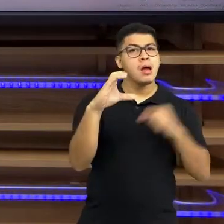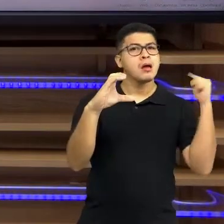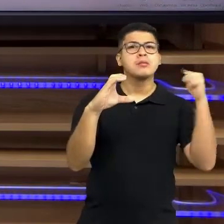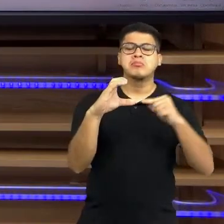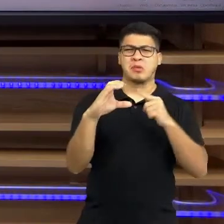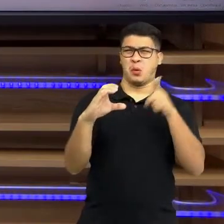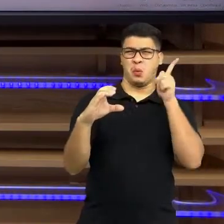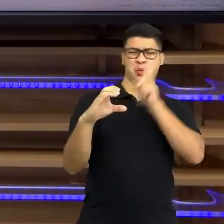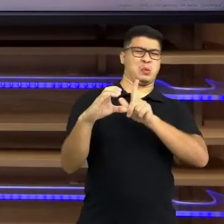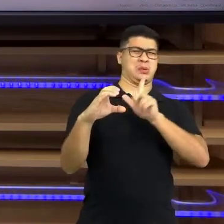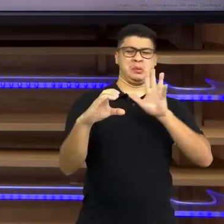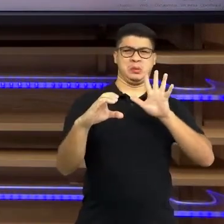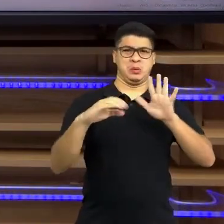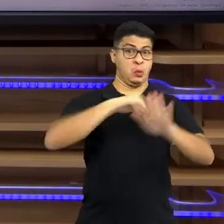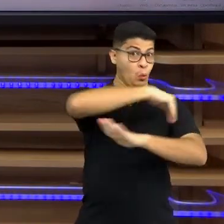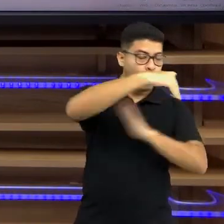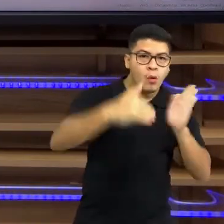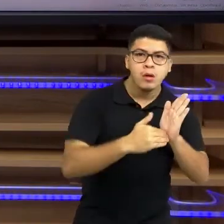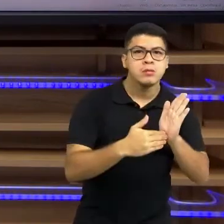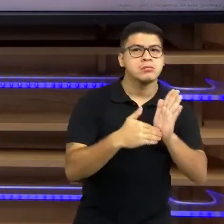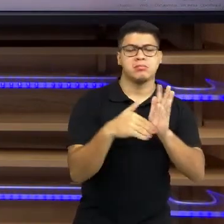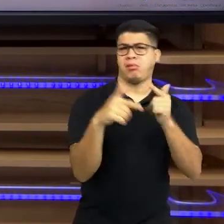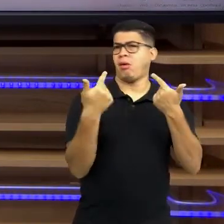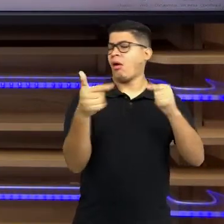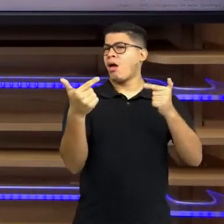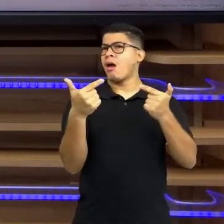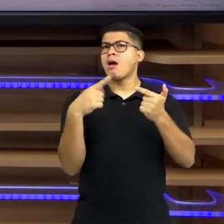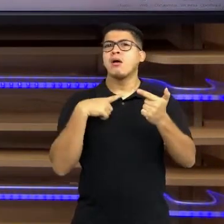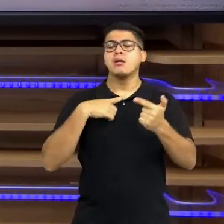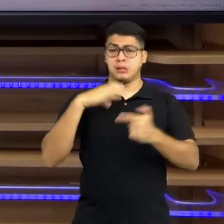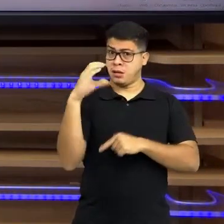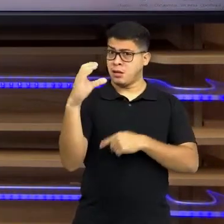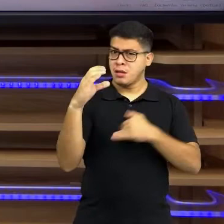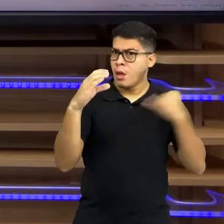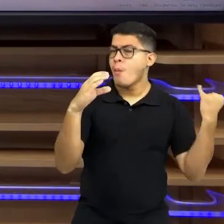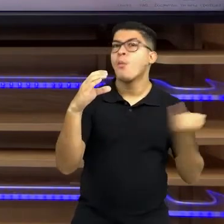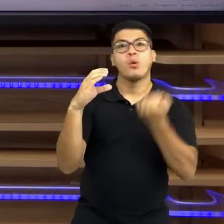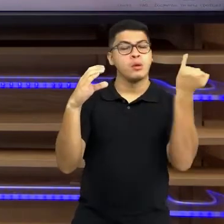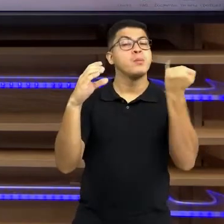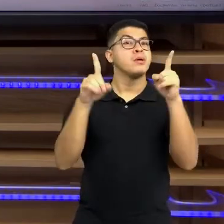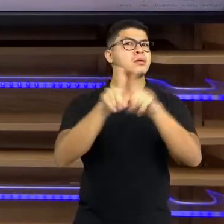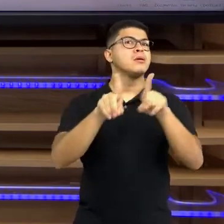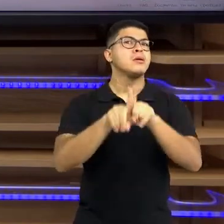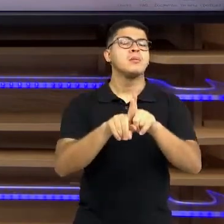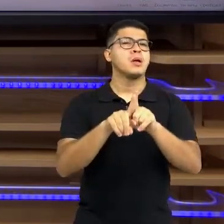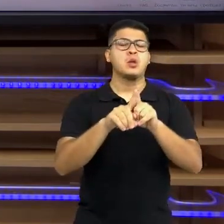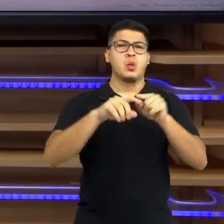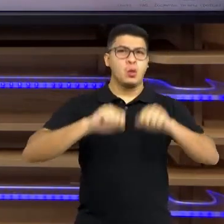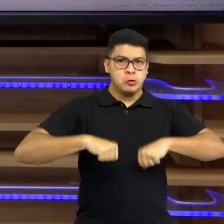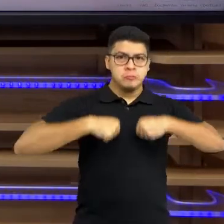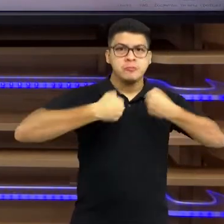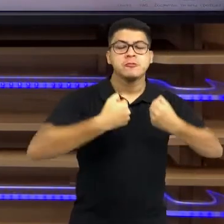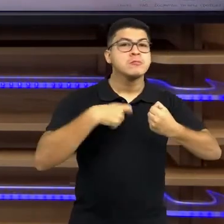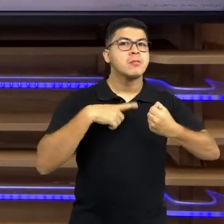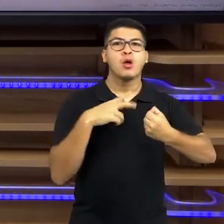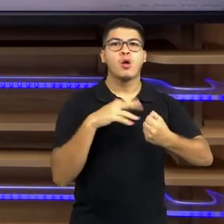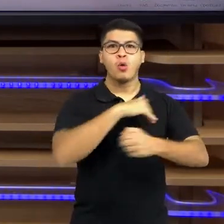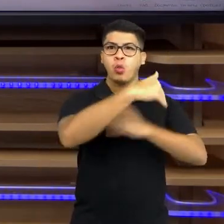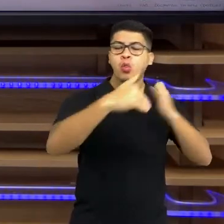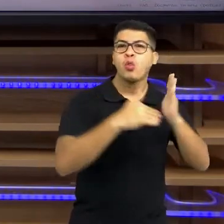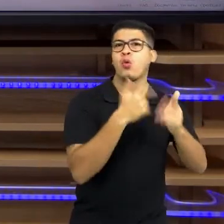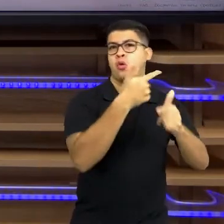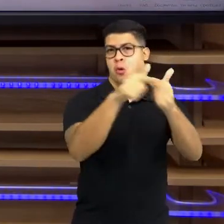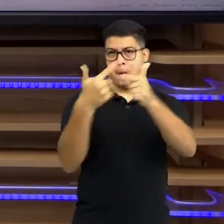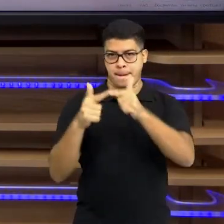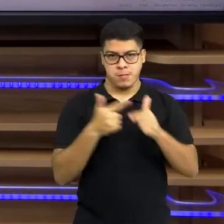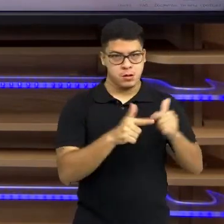ela não teve essa capacidade. Embora a ciência seja muito importante, mas ela não teve essa capacidade de resolver todos esses